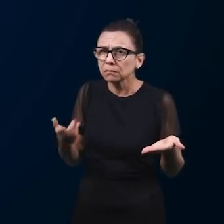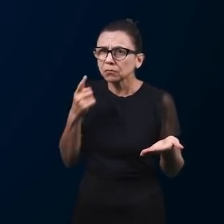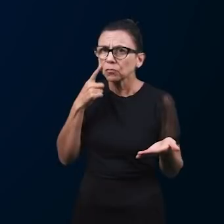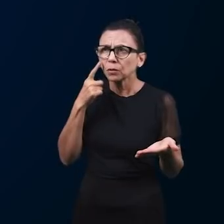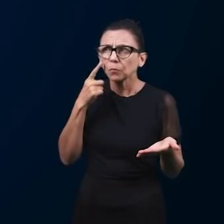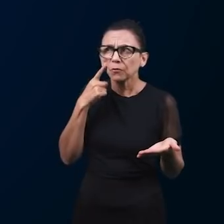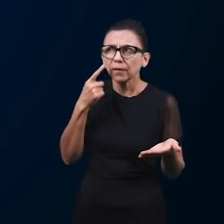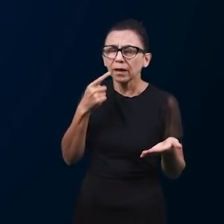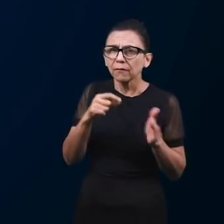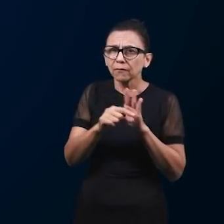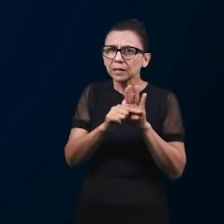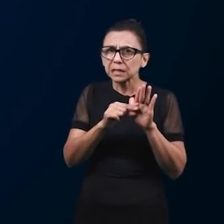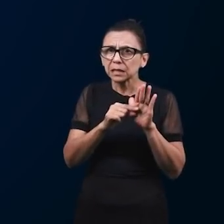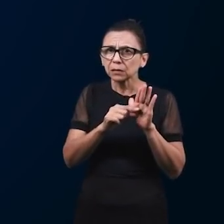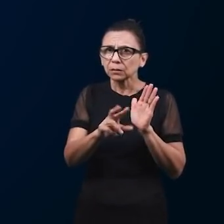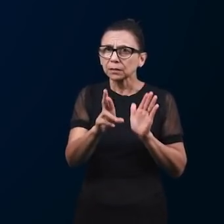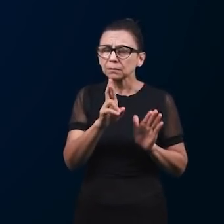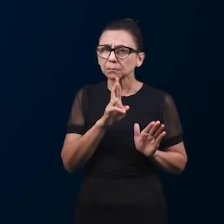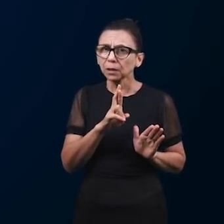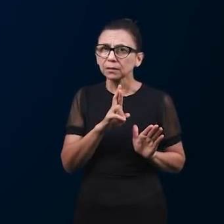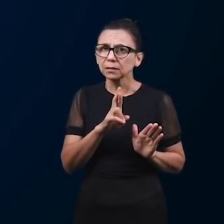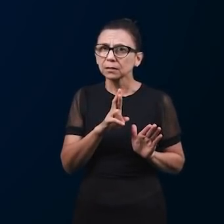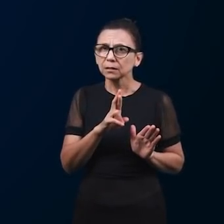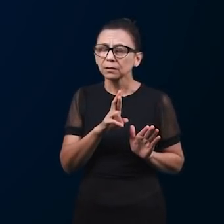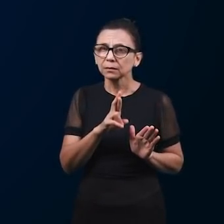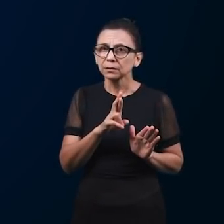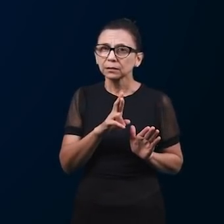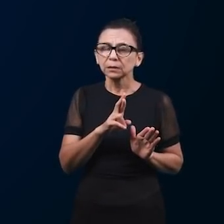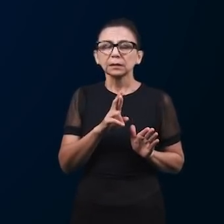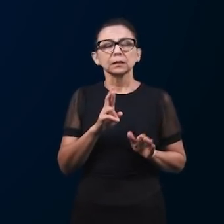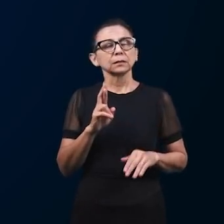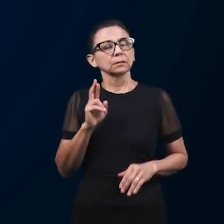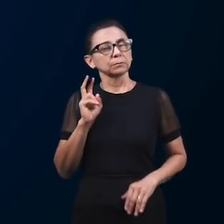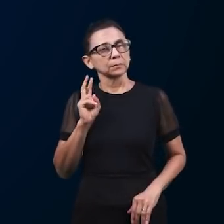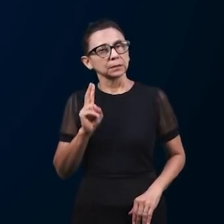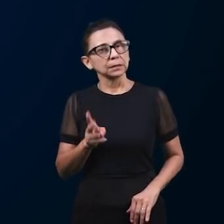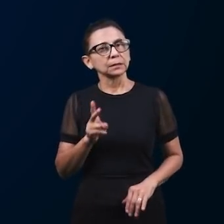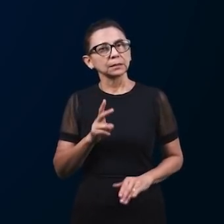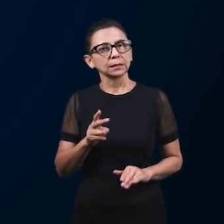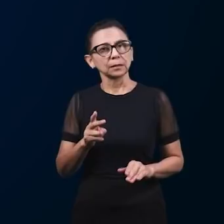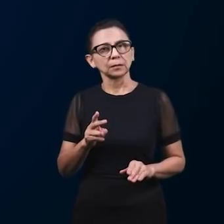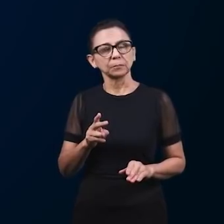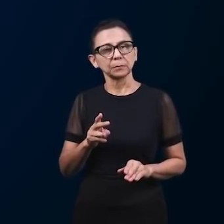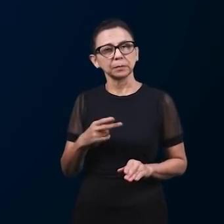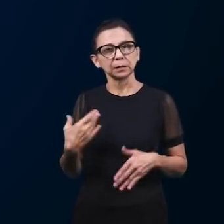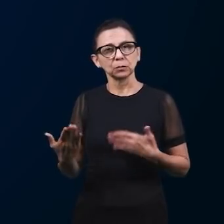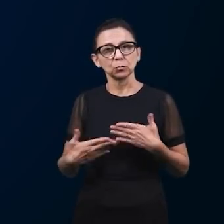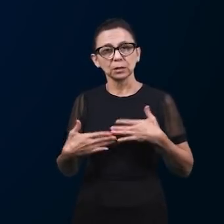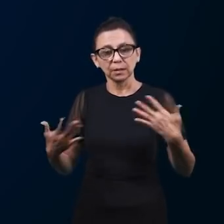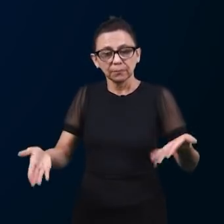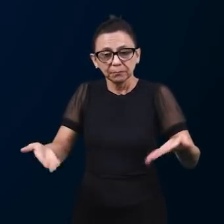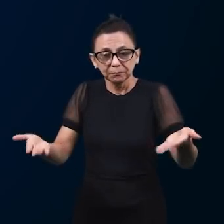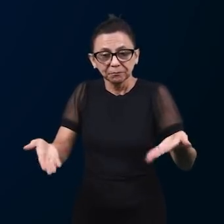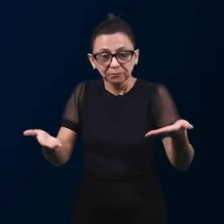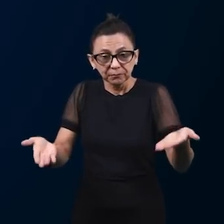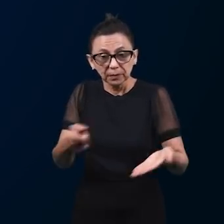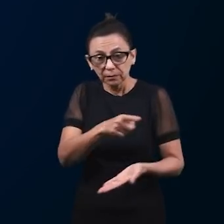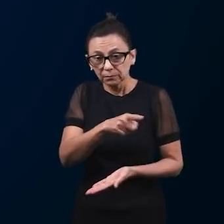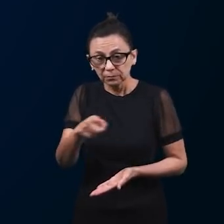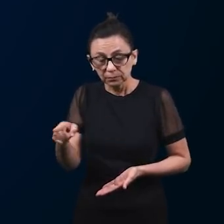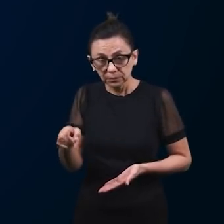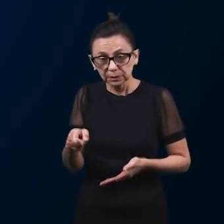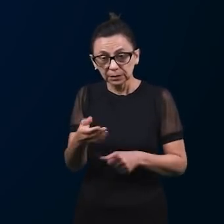vamos procurar a resposta no versículo tal? Ou seja, sempre levando o rebanho a ele mesmo